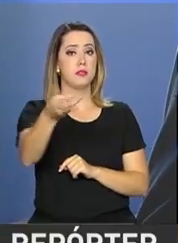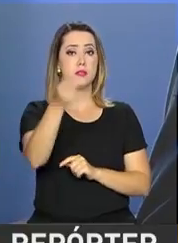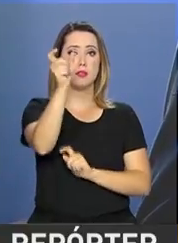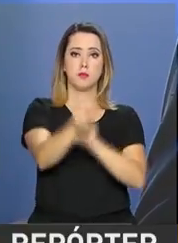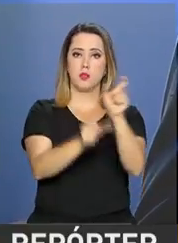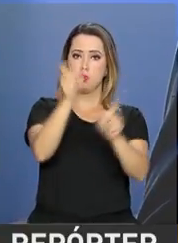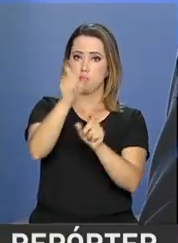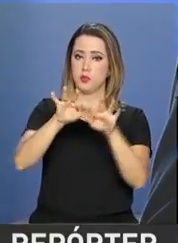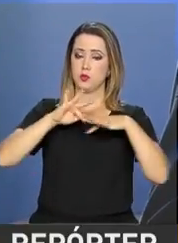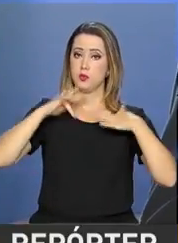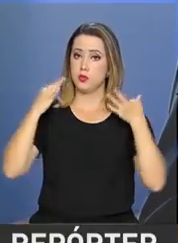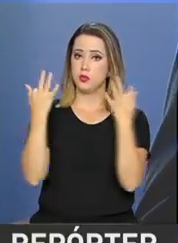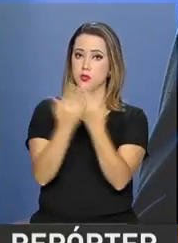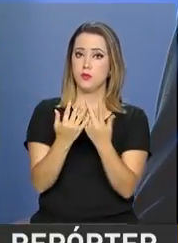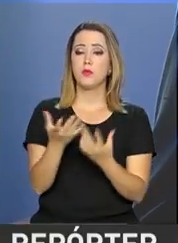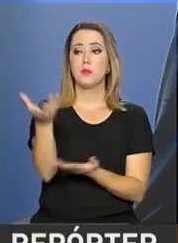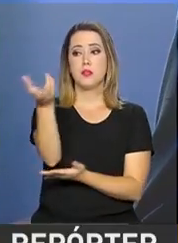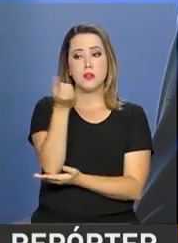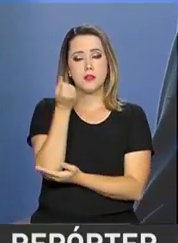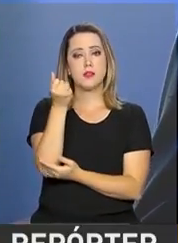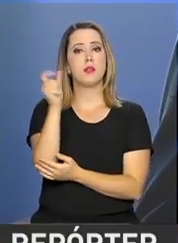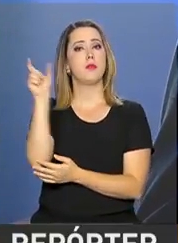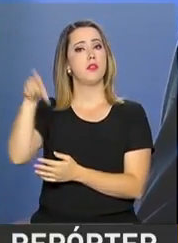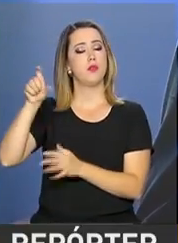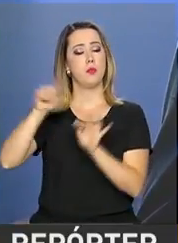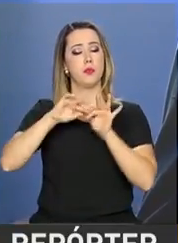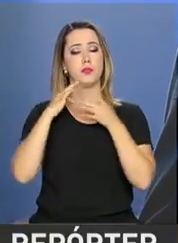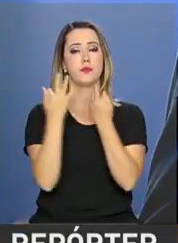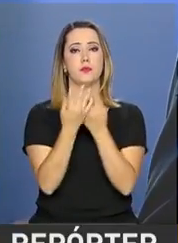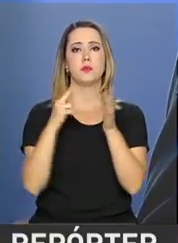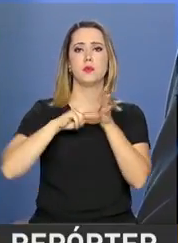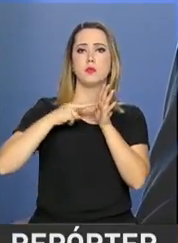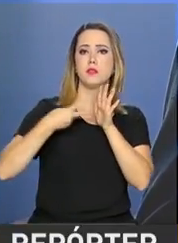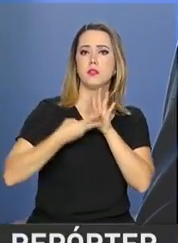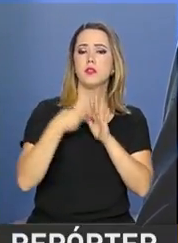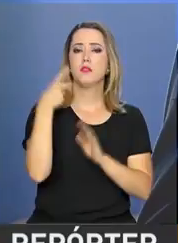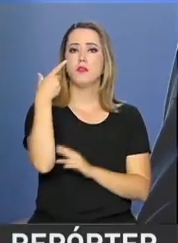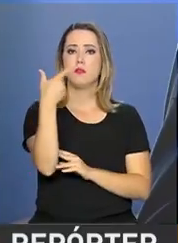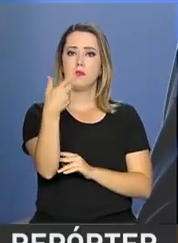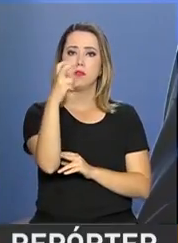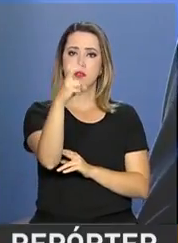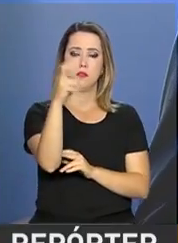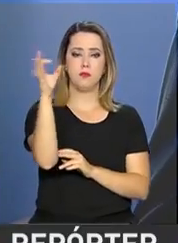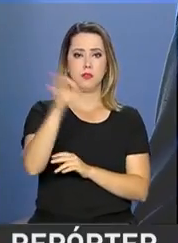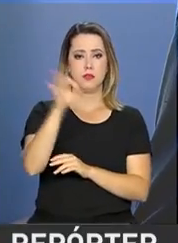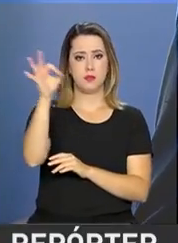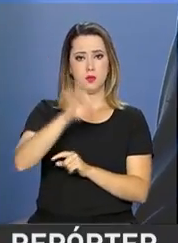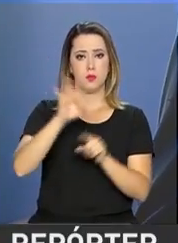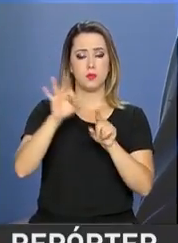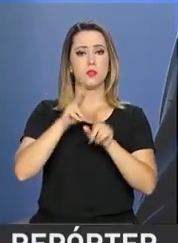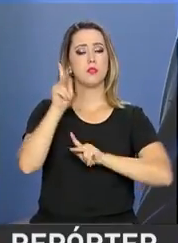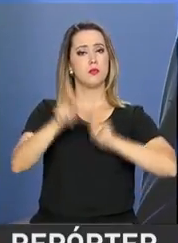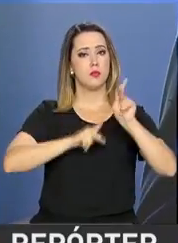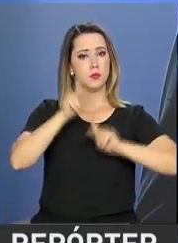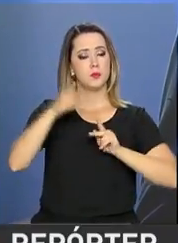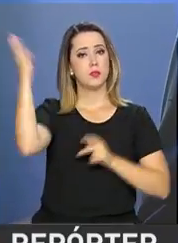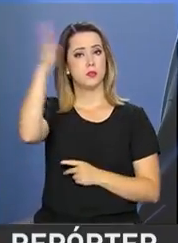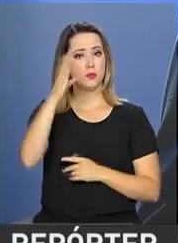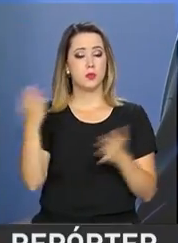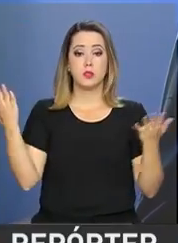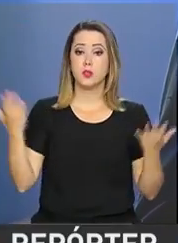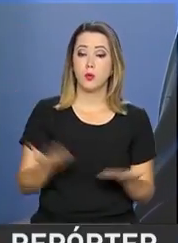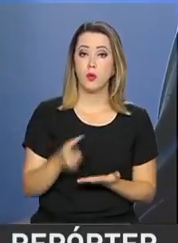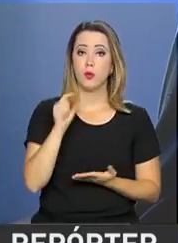receberam o benefício do Bolsa Família. Isso corresponde a cerca de 25% da população brasileira. Agora, o governo quer ajudar